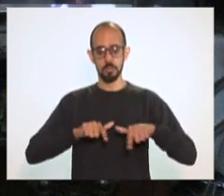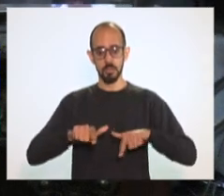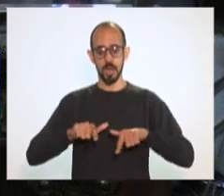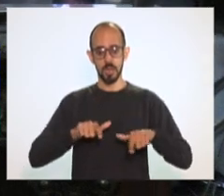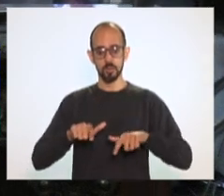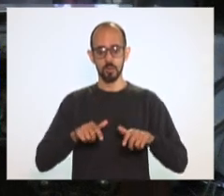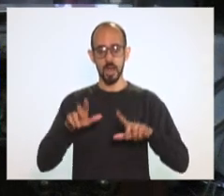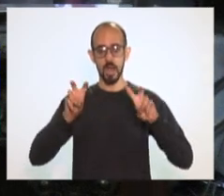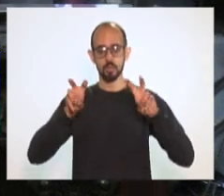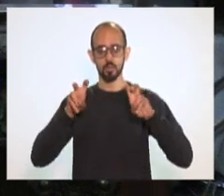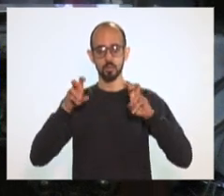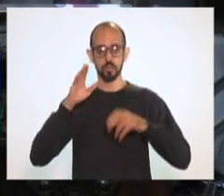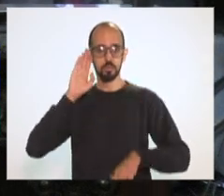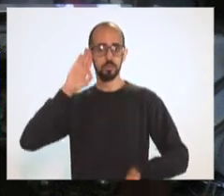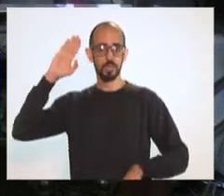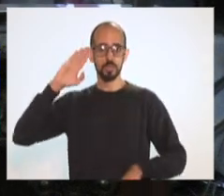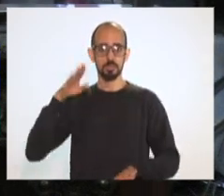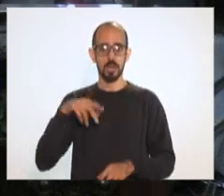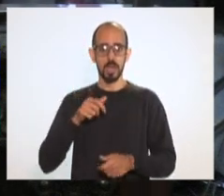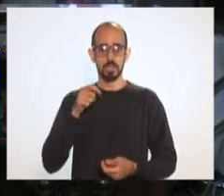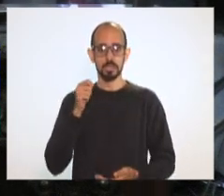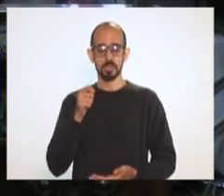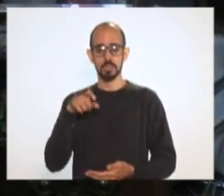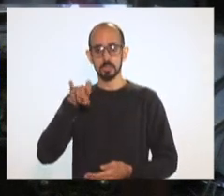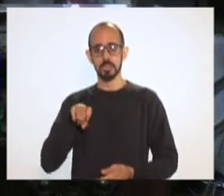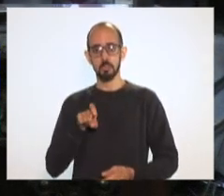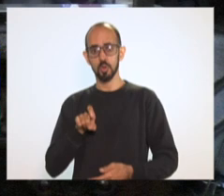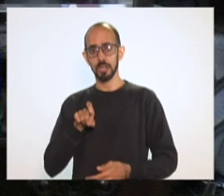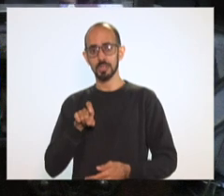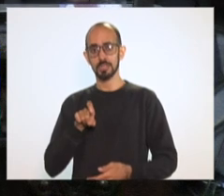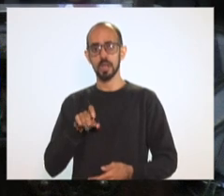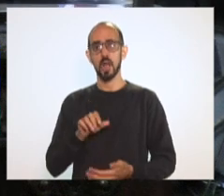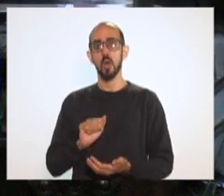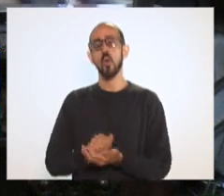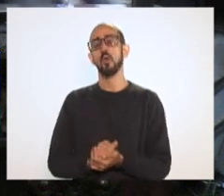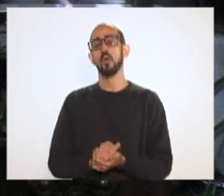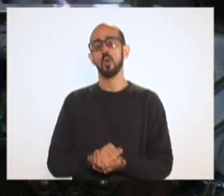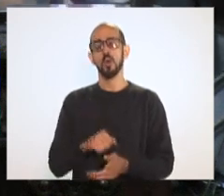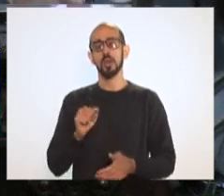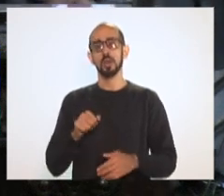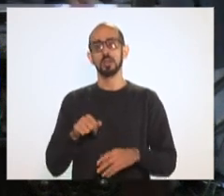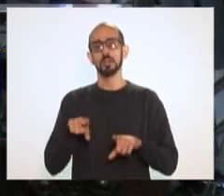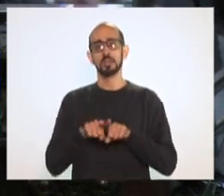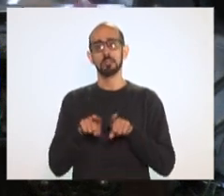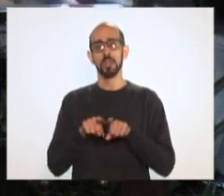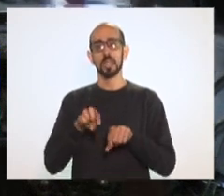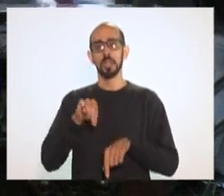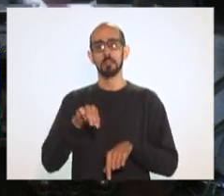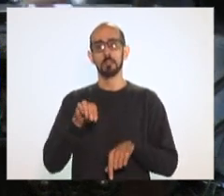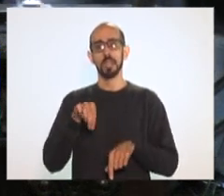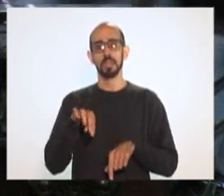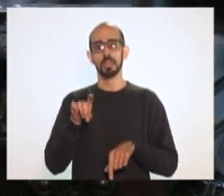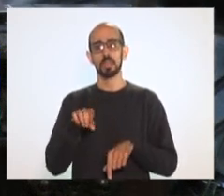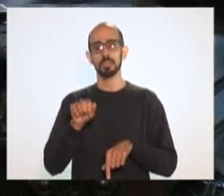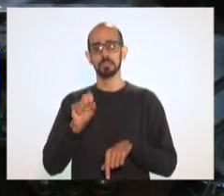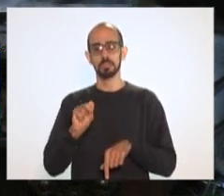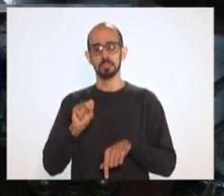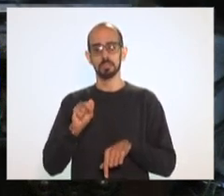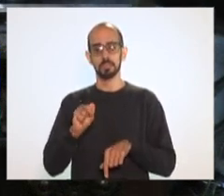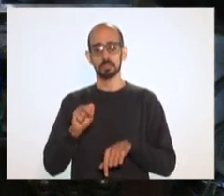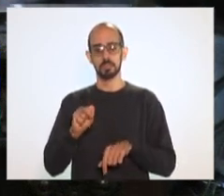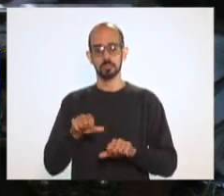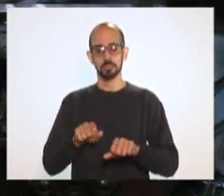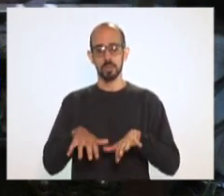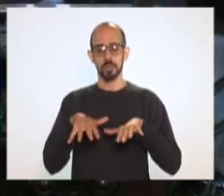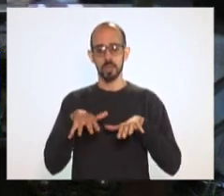Desenvolvimento Regional, Tributação e Orçamento às Emendas de Plenário. Para emitir parecer pela Comissão de Constituição e